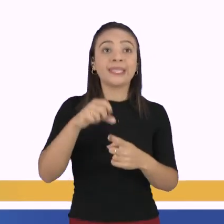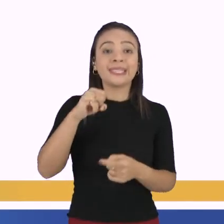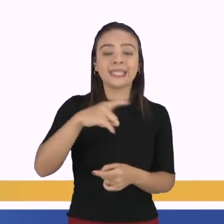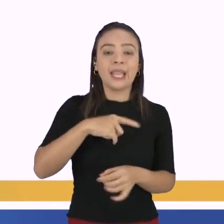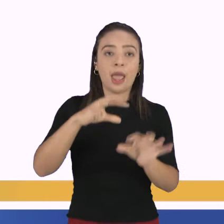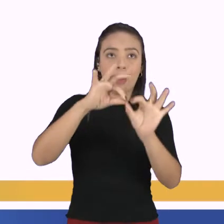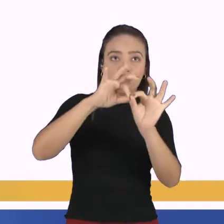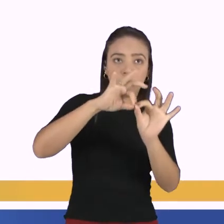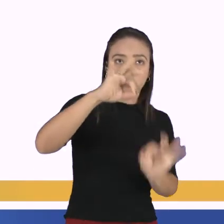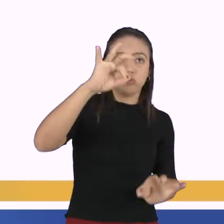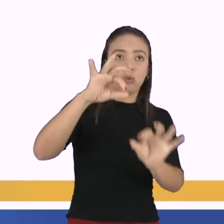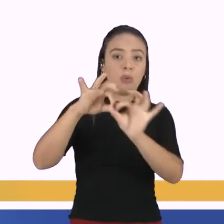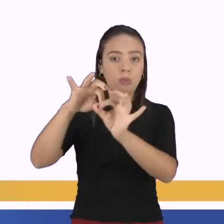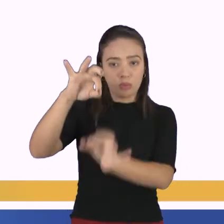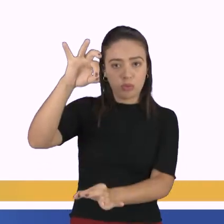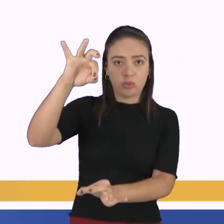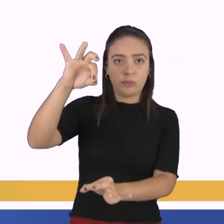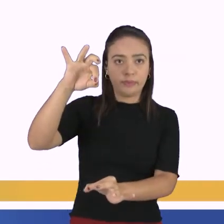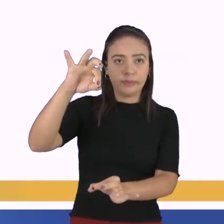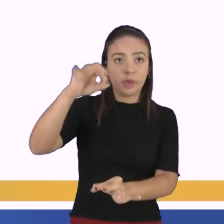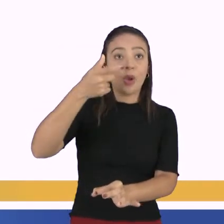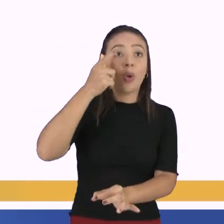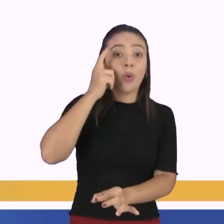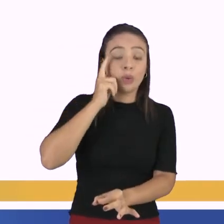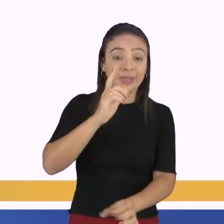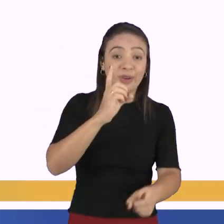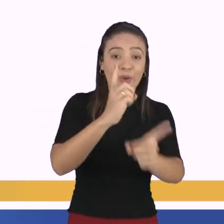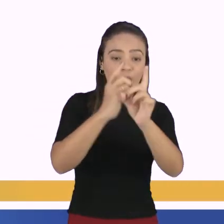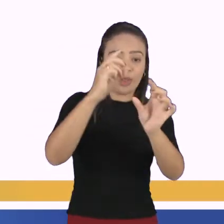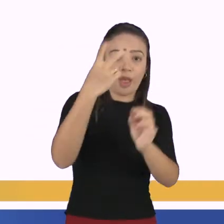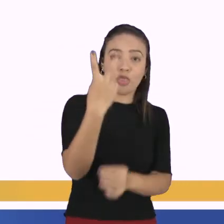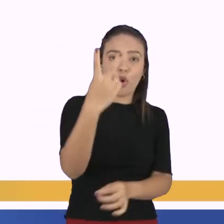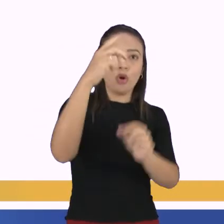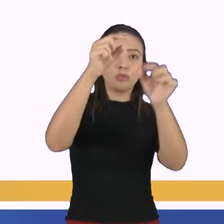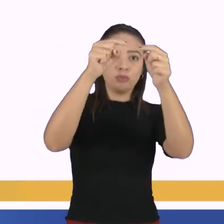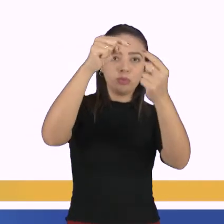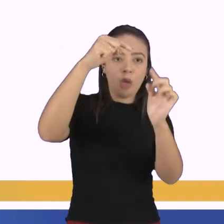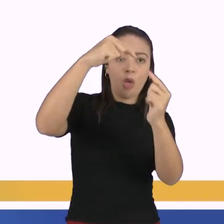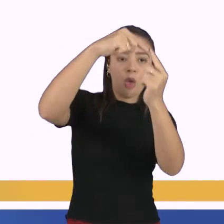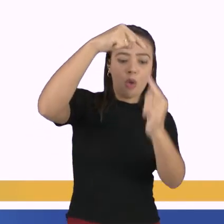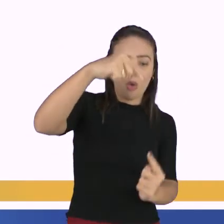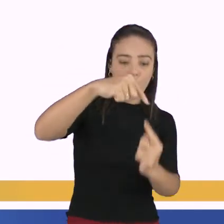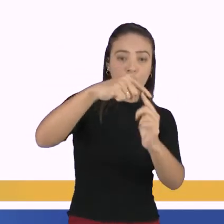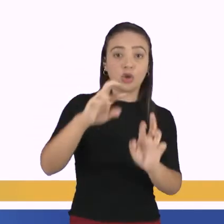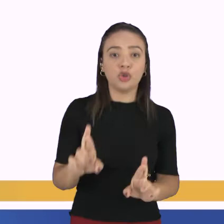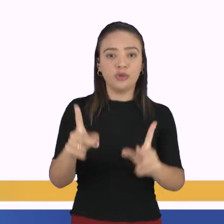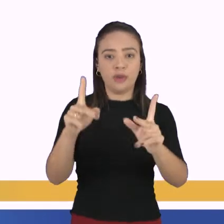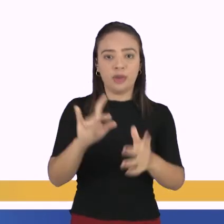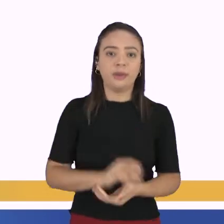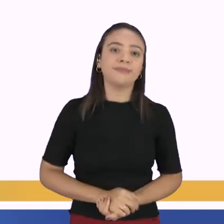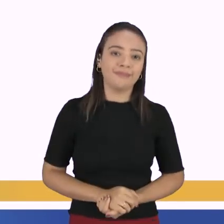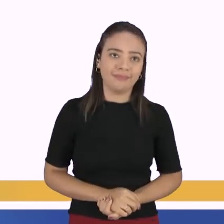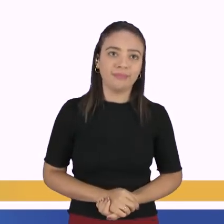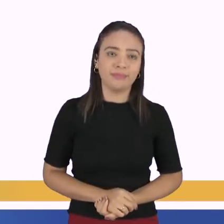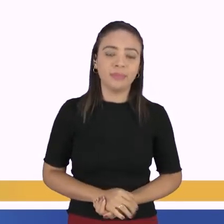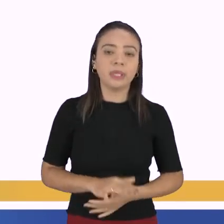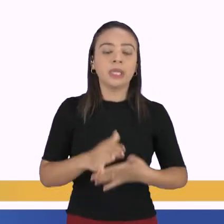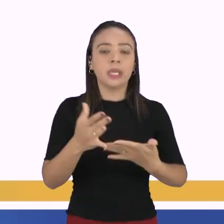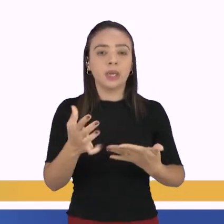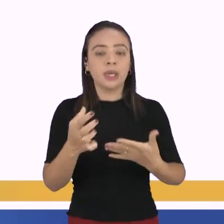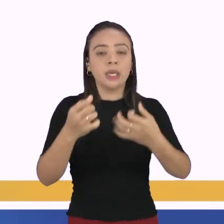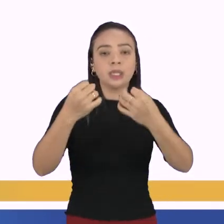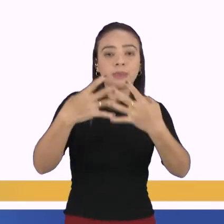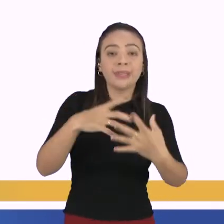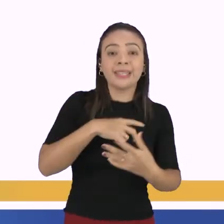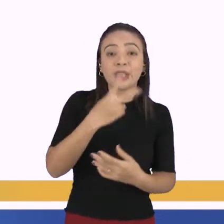aqui, eu consigo furar a nossa curva em dois pontos. E aí está me dizendo que eu tenho valores no domínio que